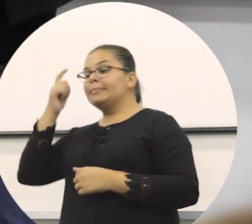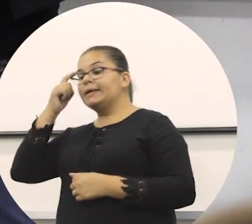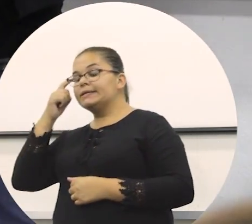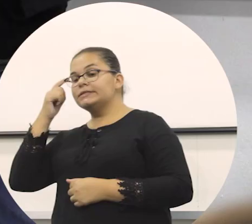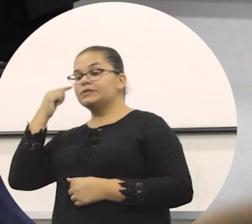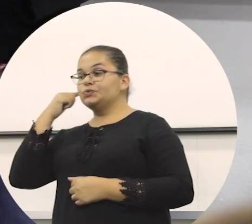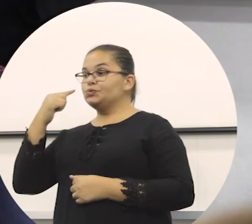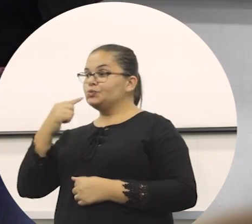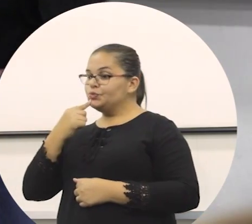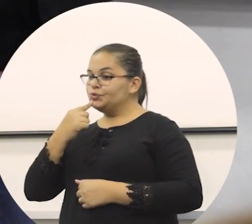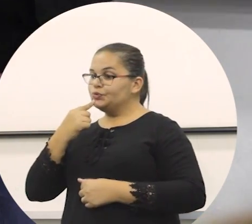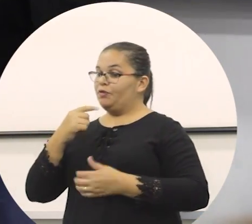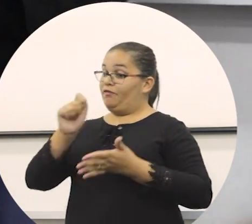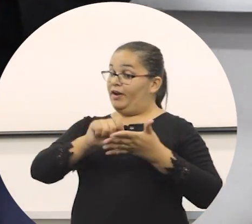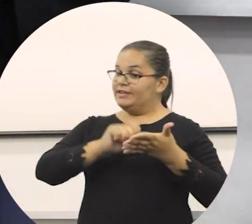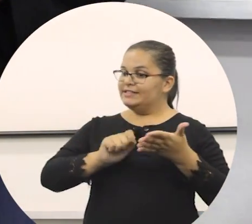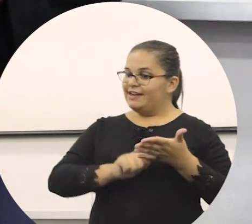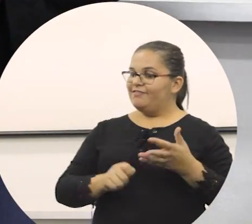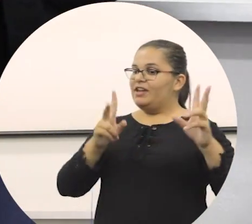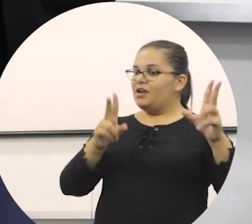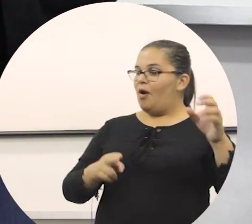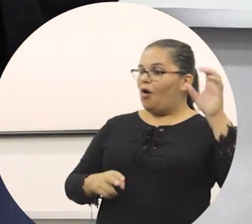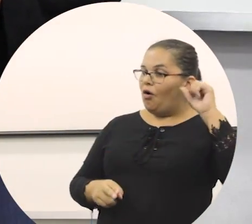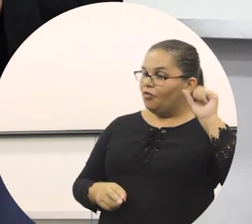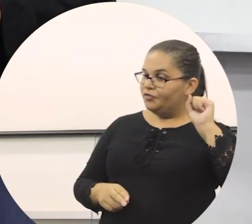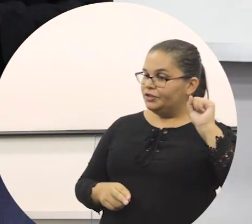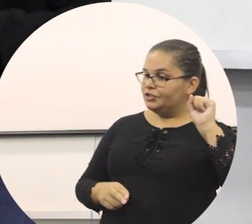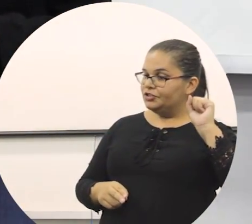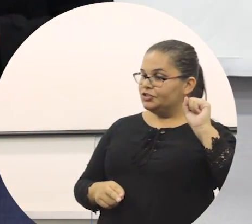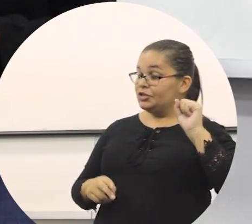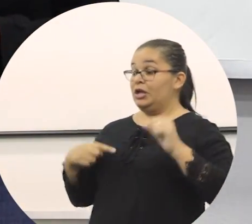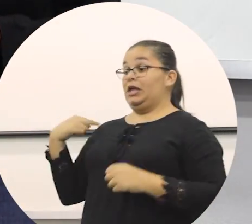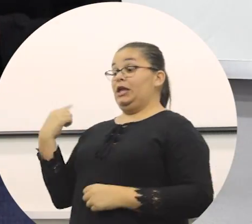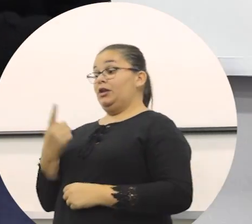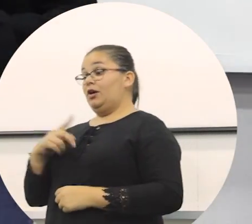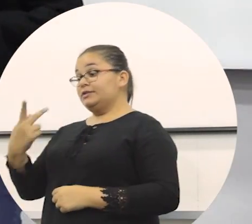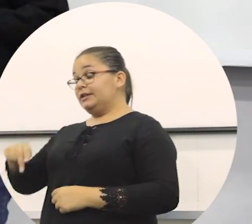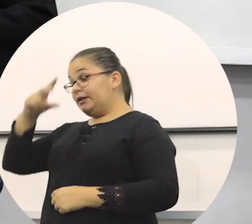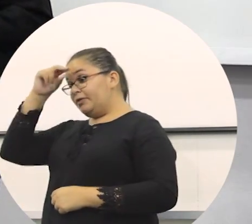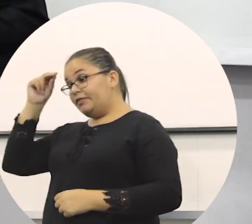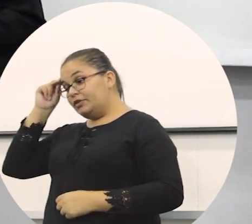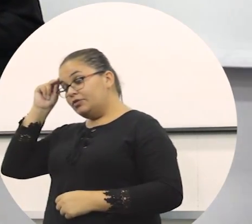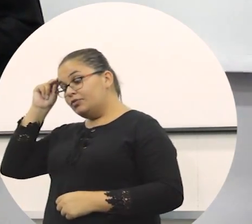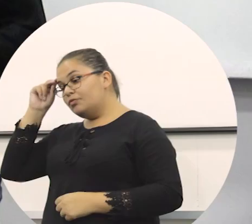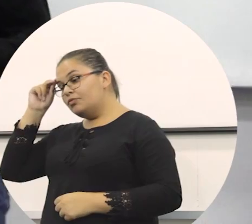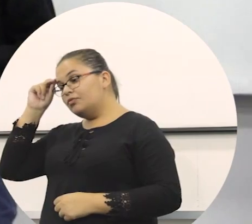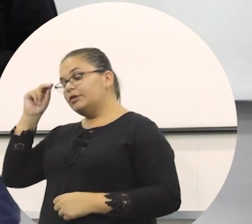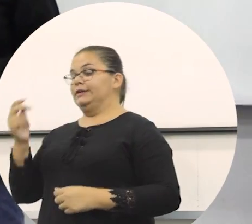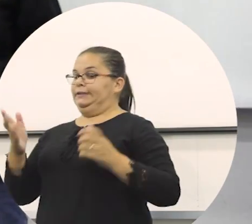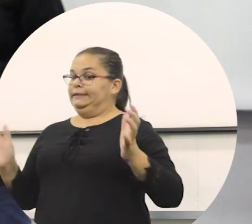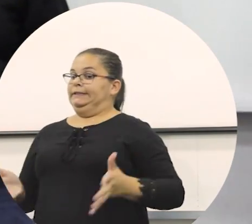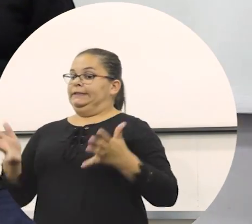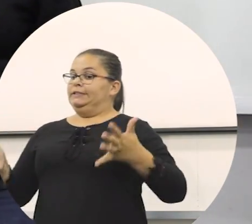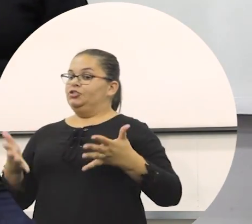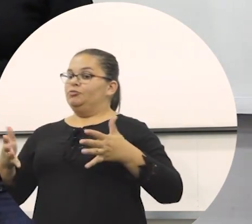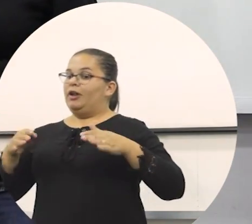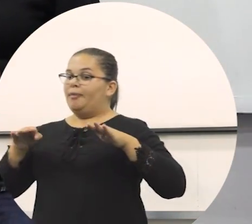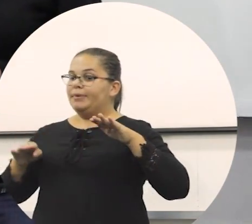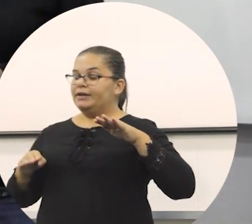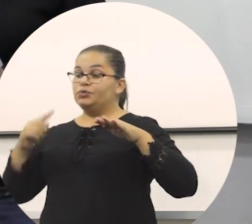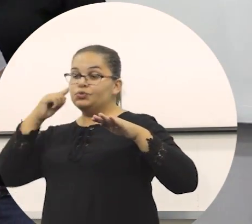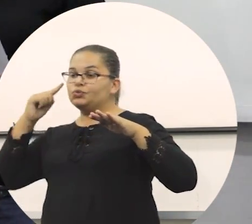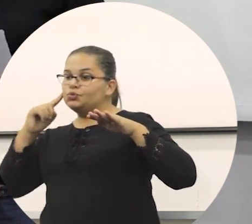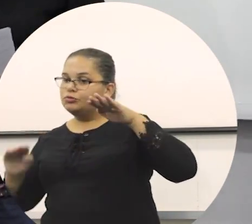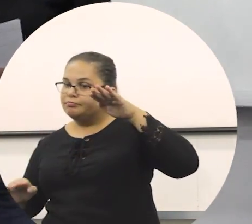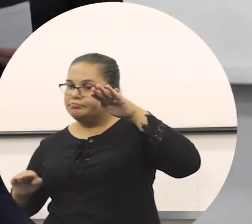escola, da rede, sobre o nosso trabalho é em cima disso. Então, a gente tem que pensar em relação a isso. Porque